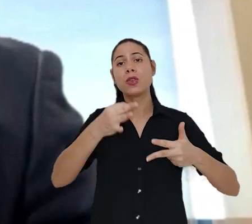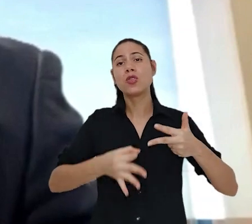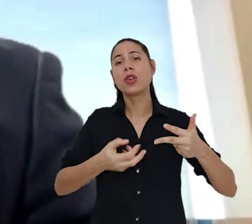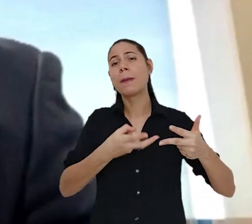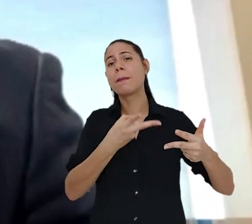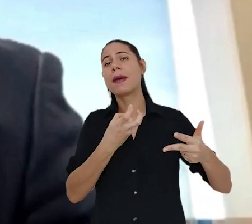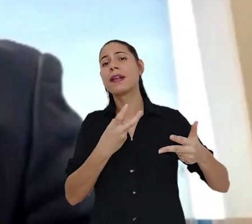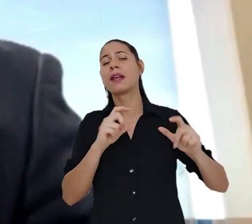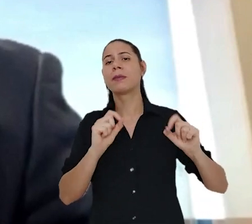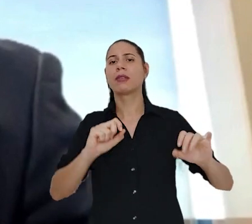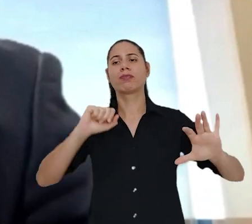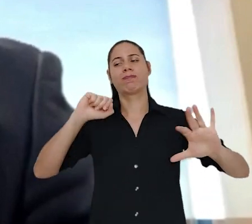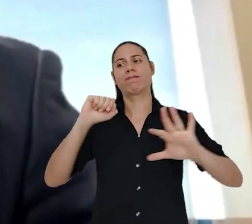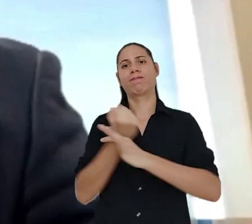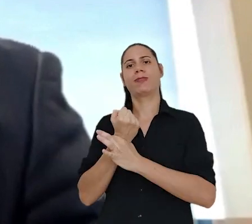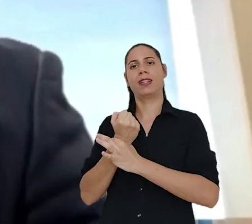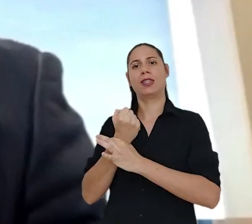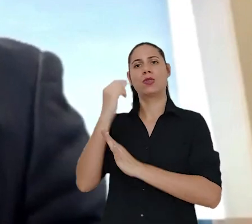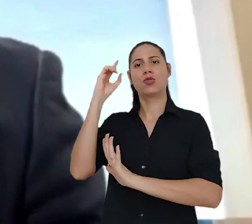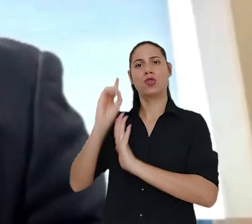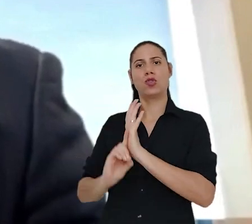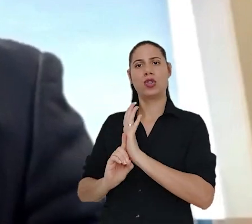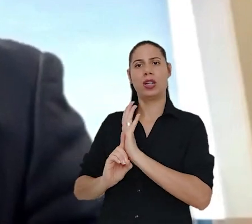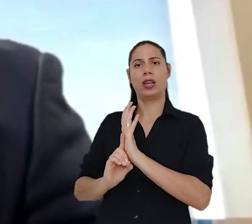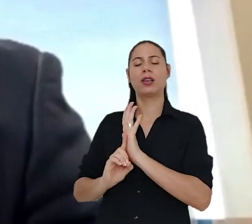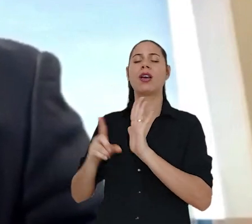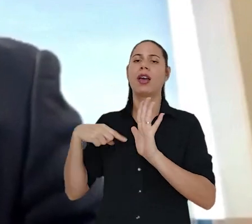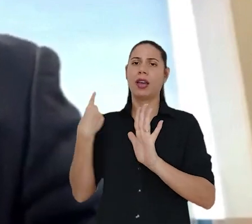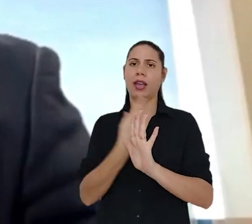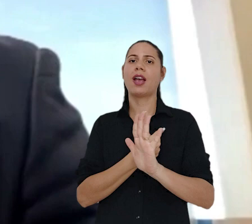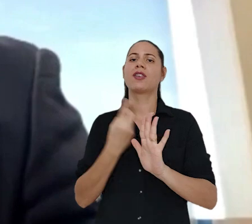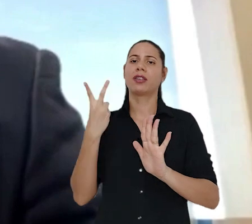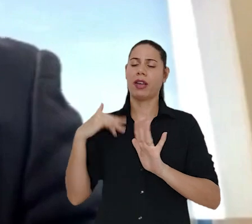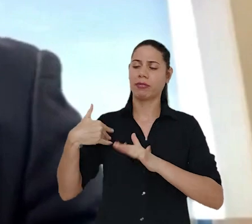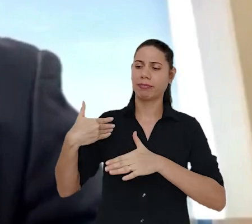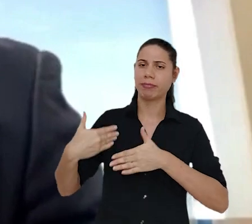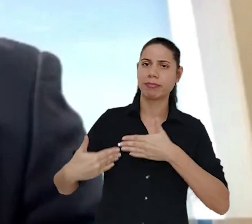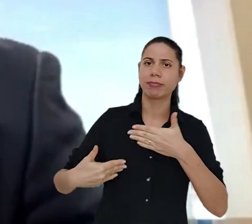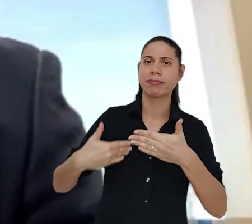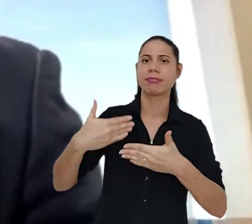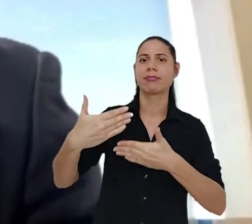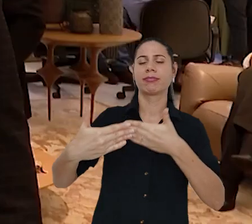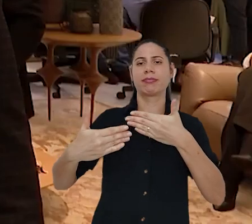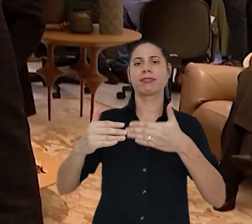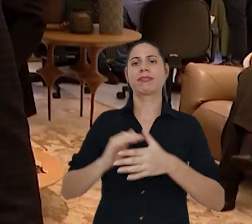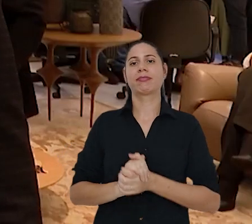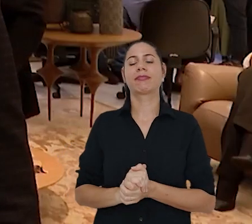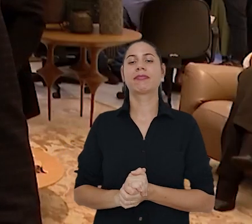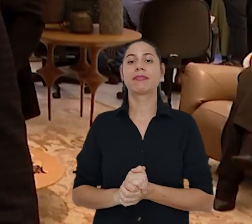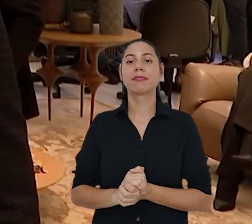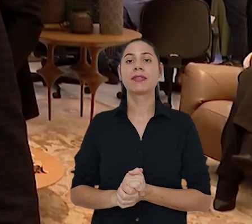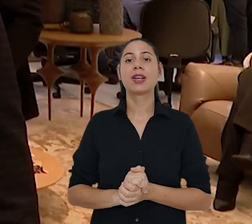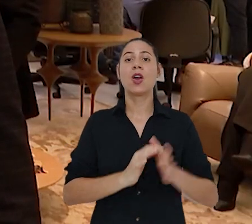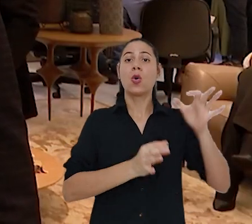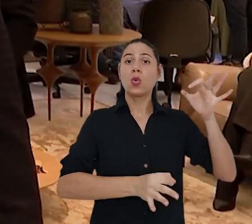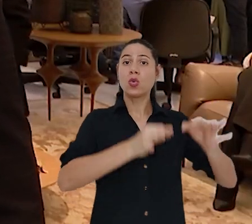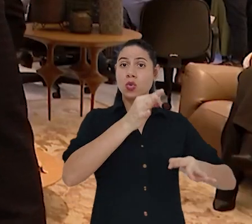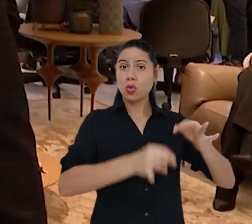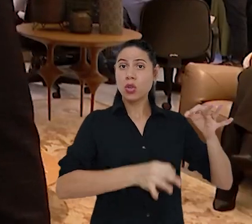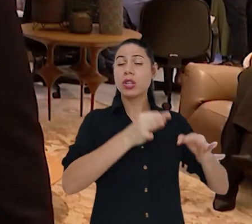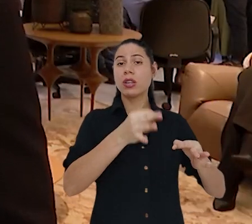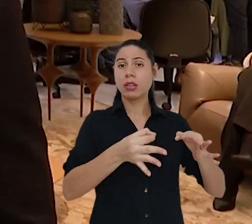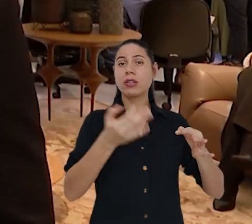tem sido garantido. E é assim que a gente vai fazer de uma forma coerente, né? Cada vez mais os juízes